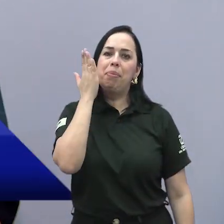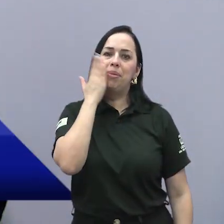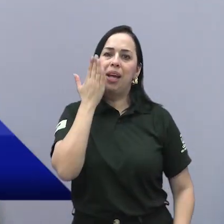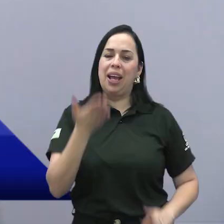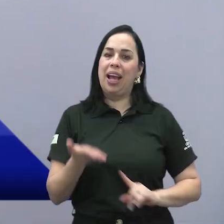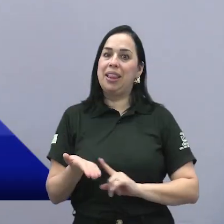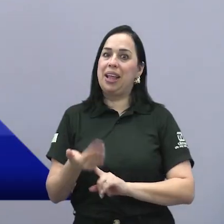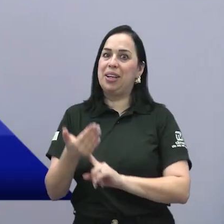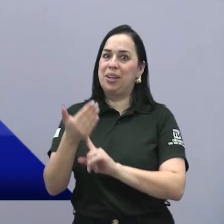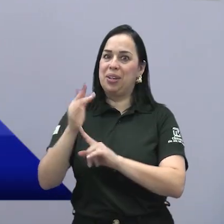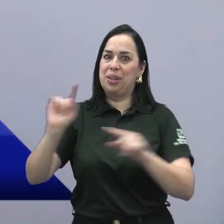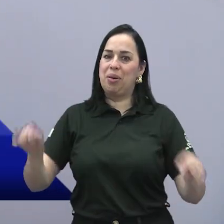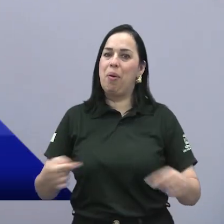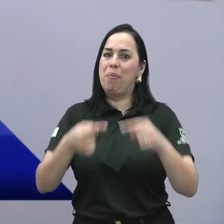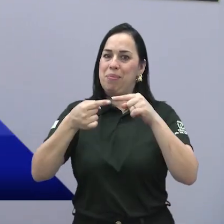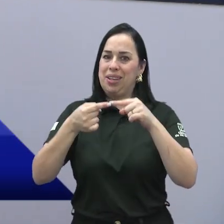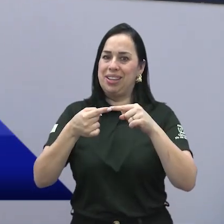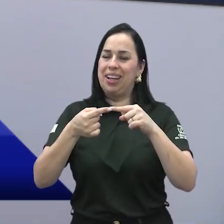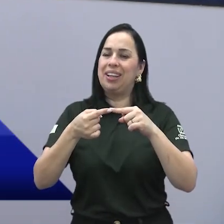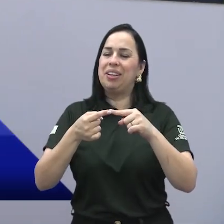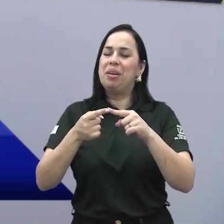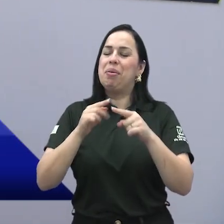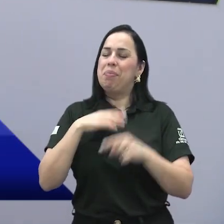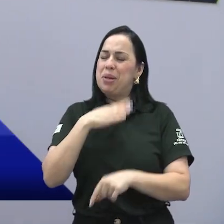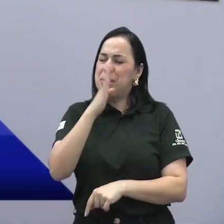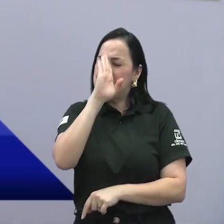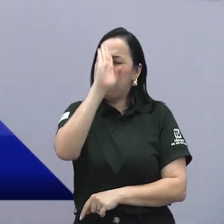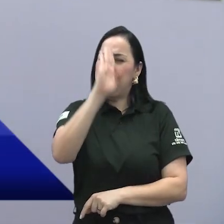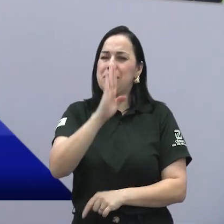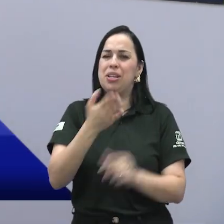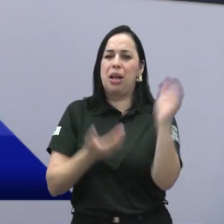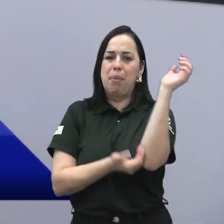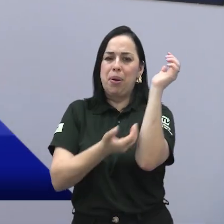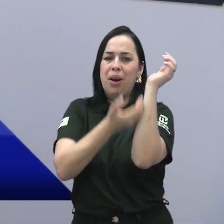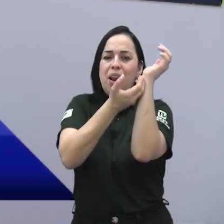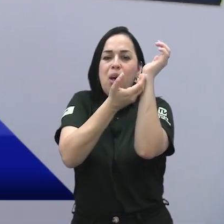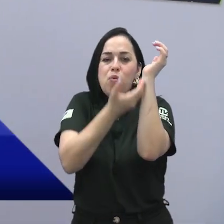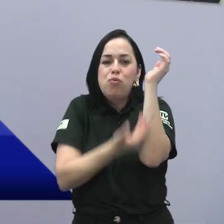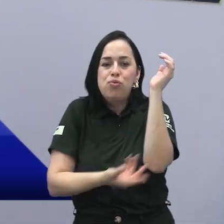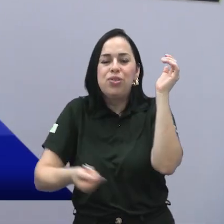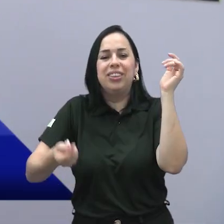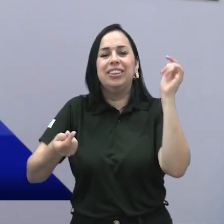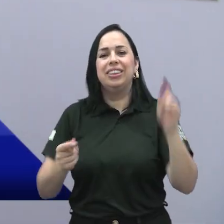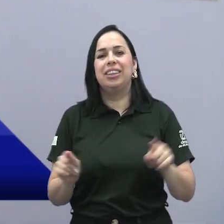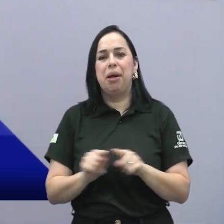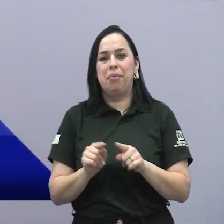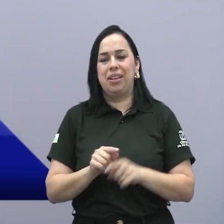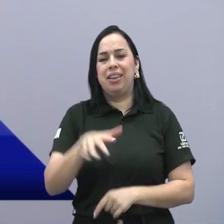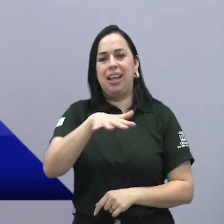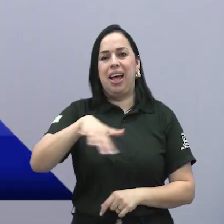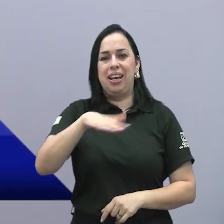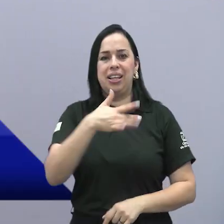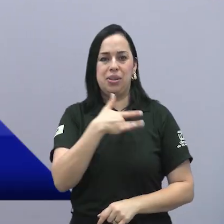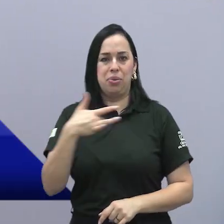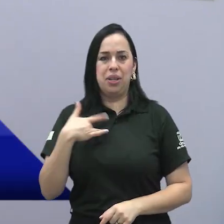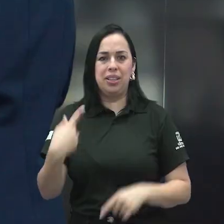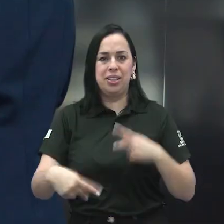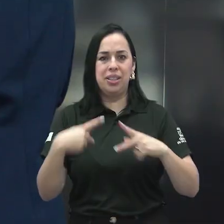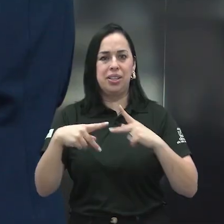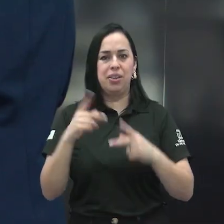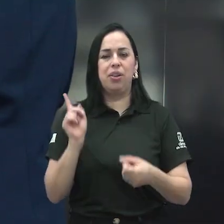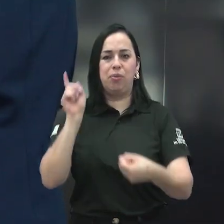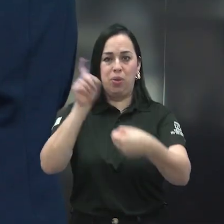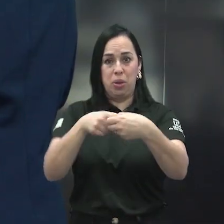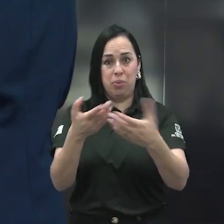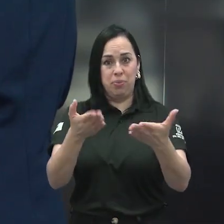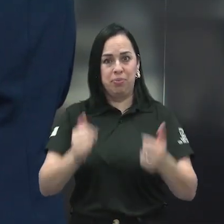que a tecnologia é uma grande aliada, principalmente na hora de otimizar esses processos, esse tempo de espera nas unidades de saúde aqui de São José dos Campos. Eu